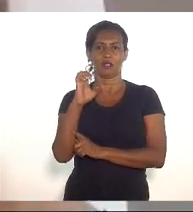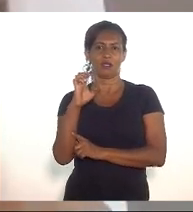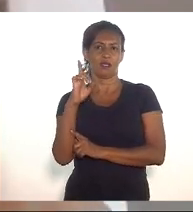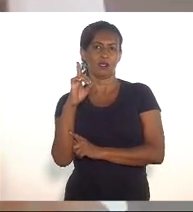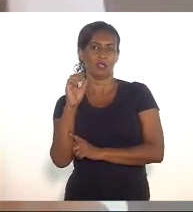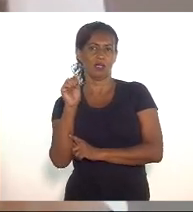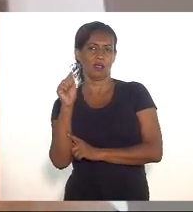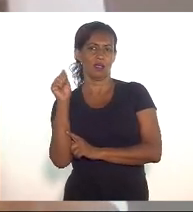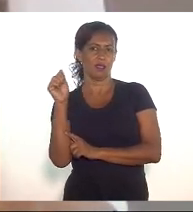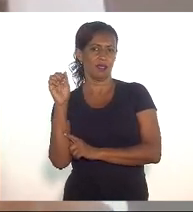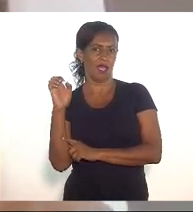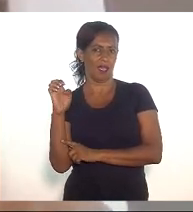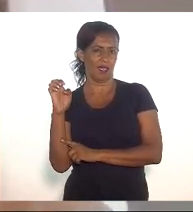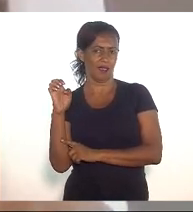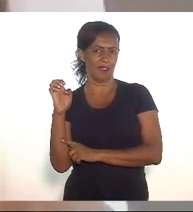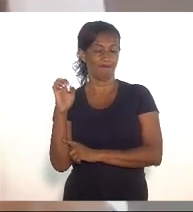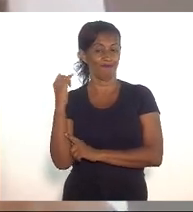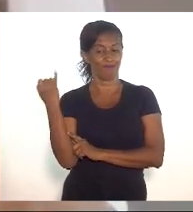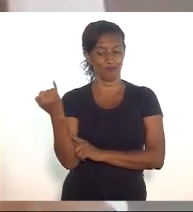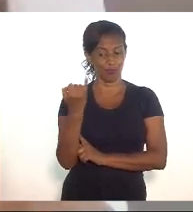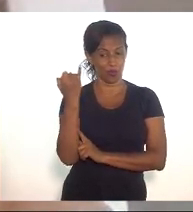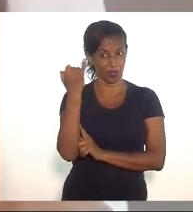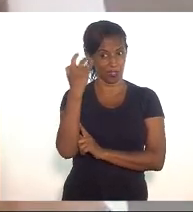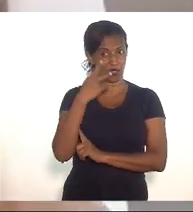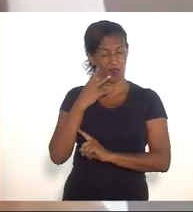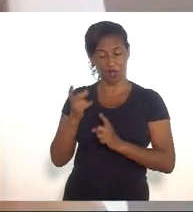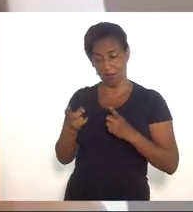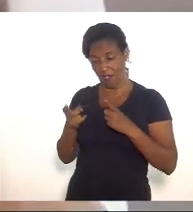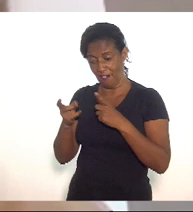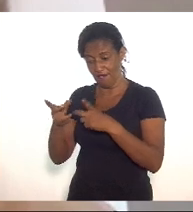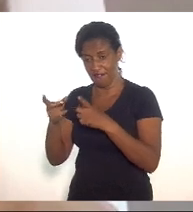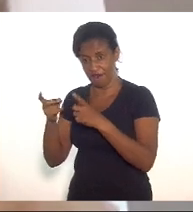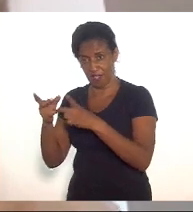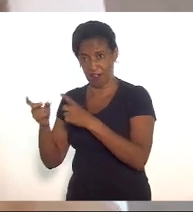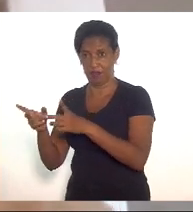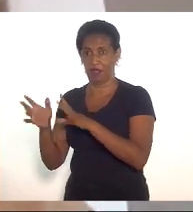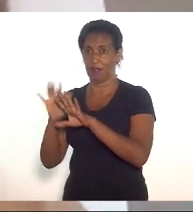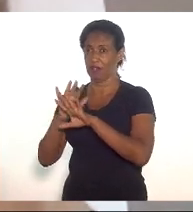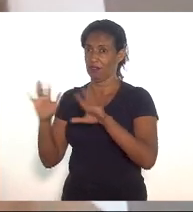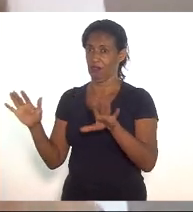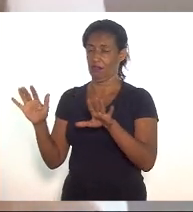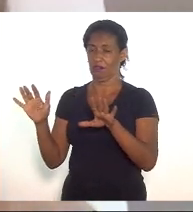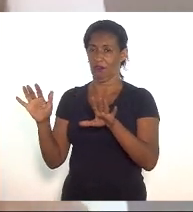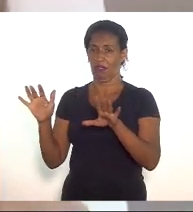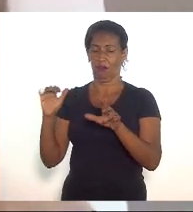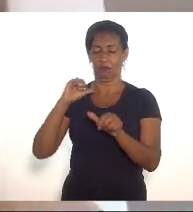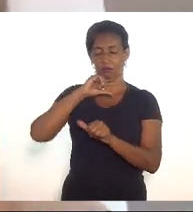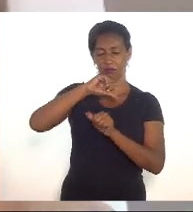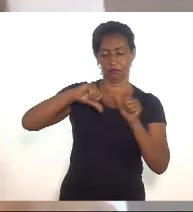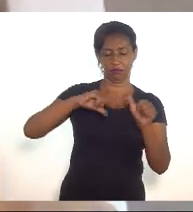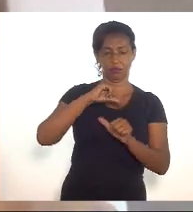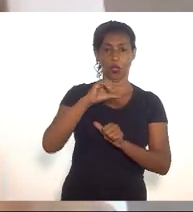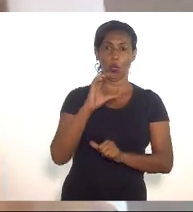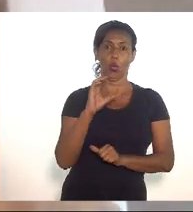SEDAE, importante dizer, é a proposição da concessão e, recentemente,